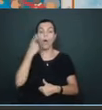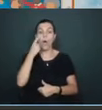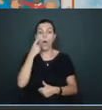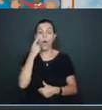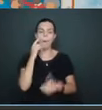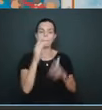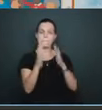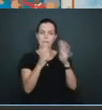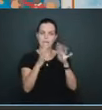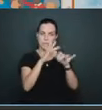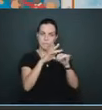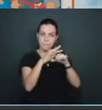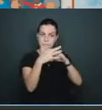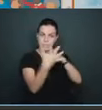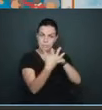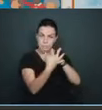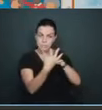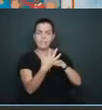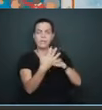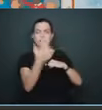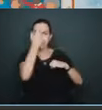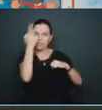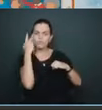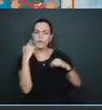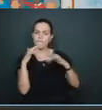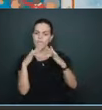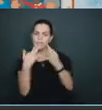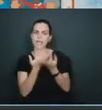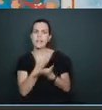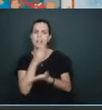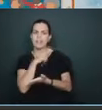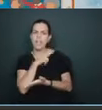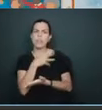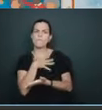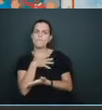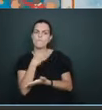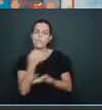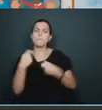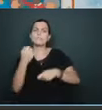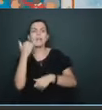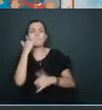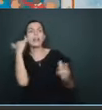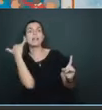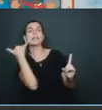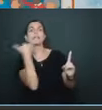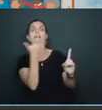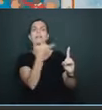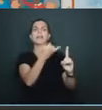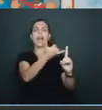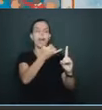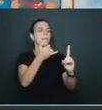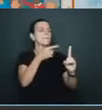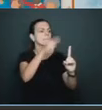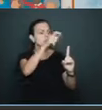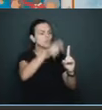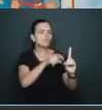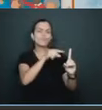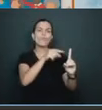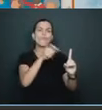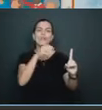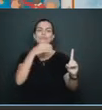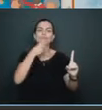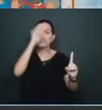neto, ligasse para os seus avós, ligasse para aquele tio, para aquela tia da família, que talvez teve